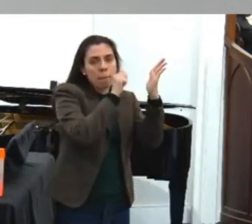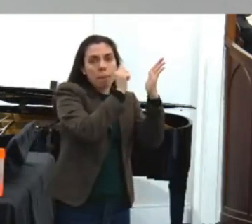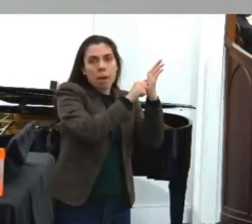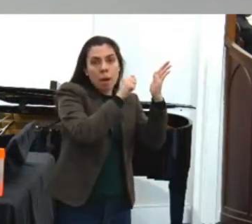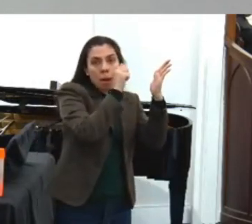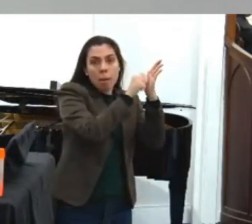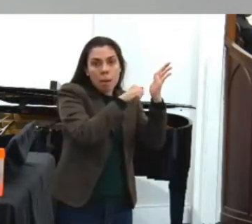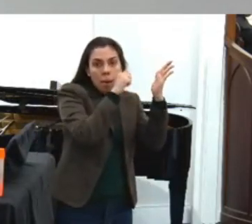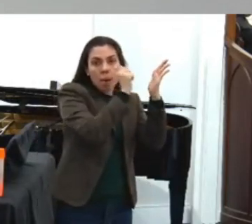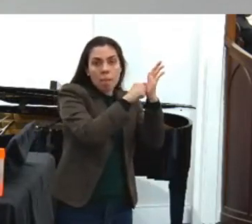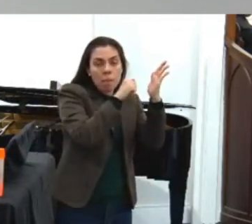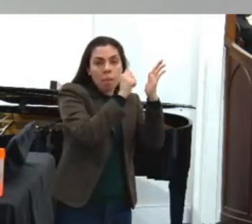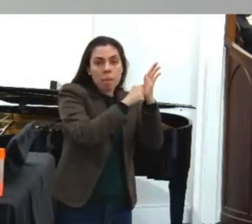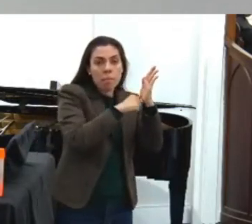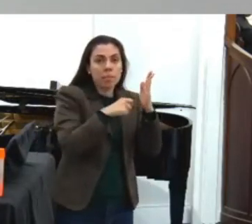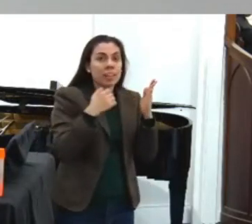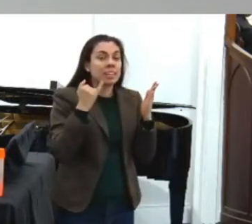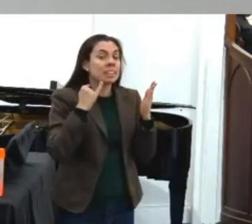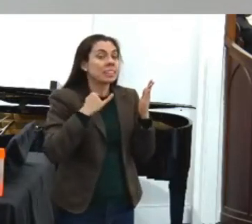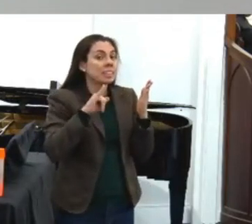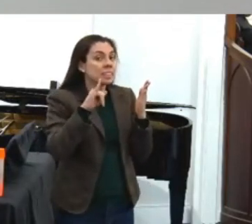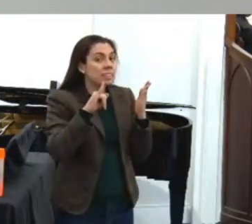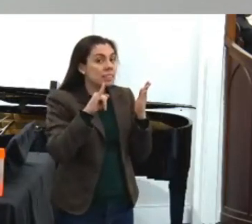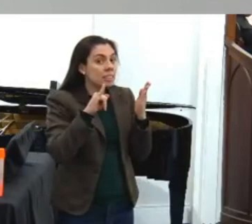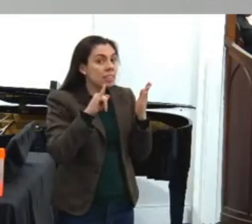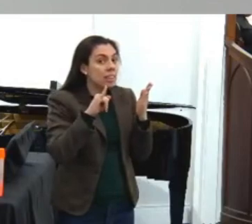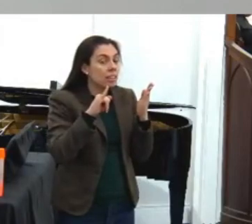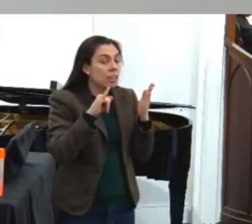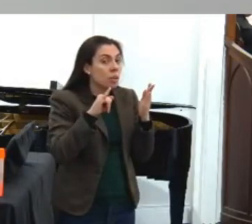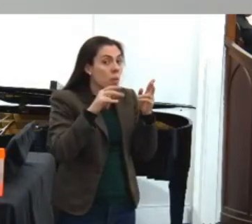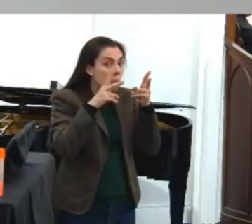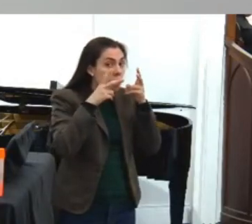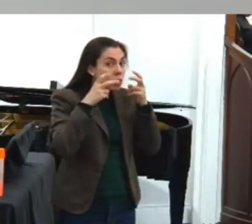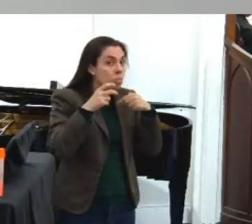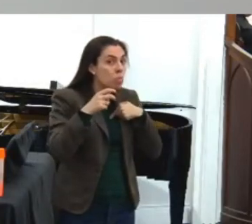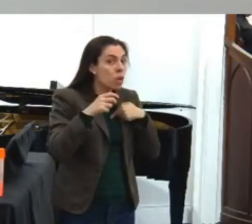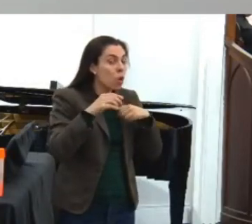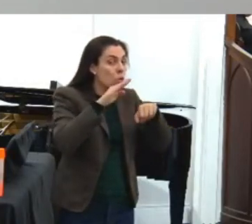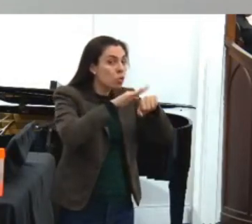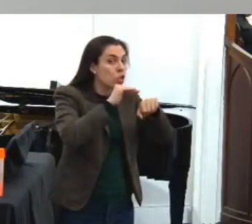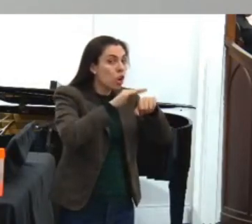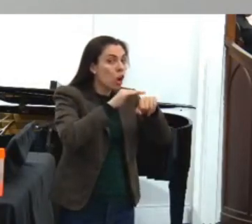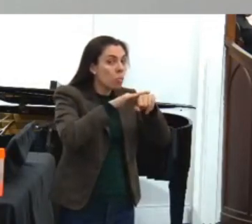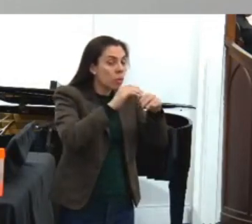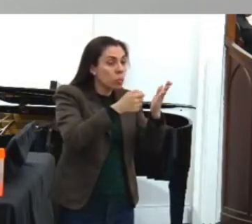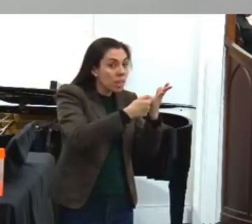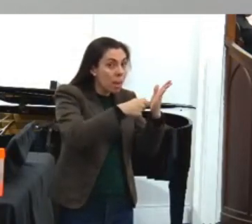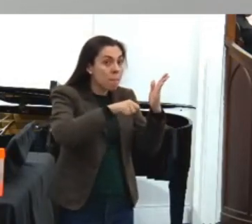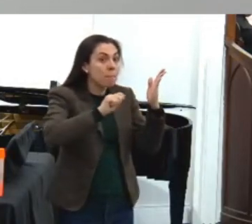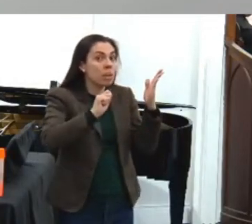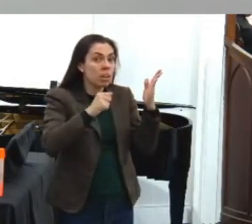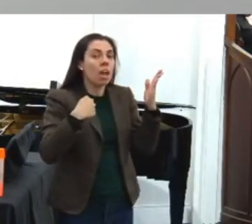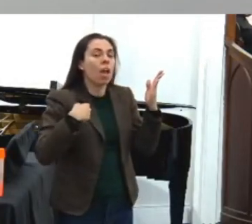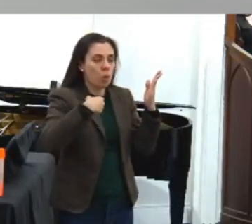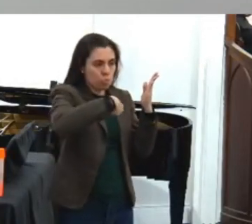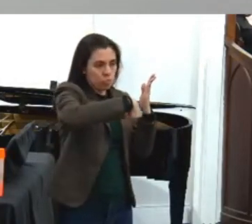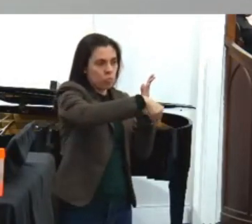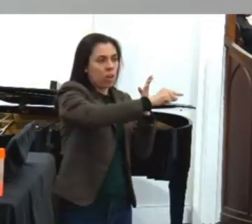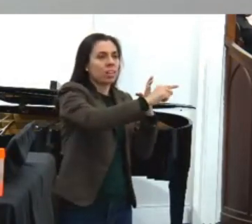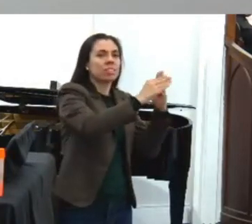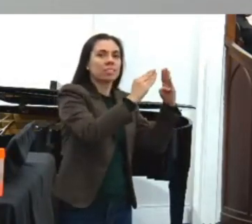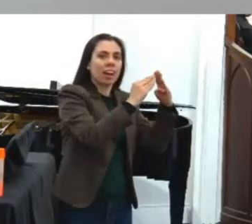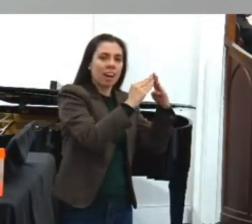bato. Se alguém ouvir a minha voz e abrir a porta, entrarei em sua casa